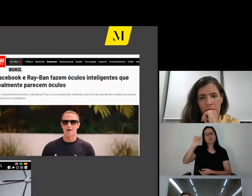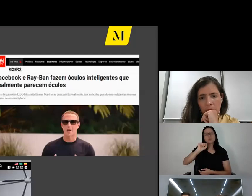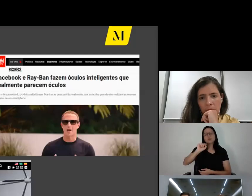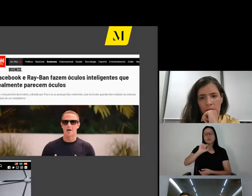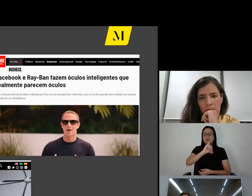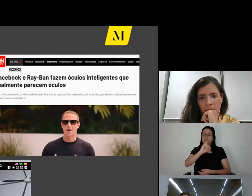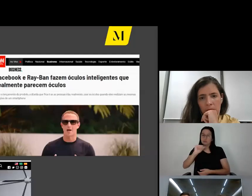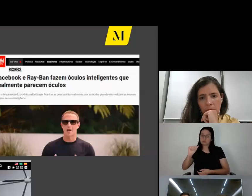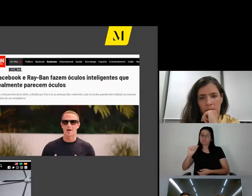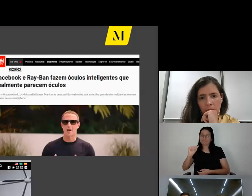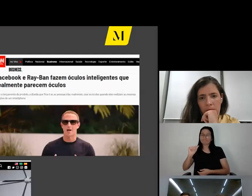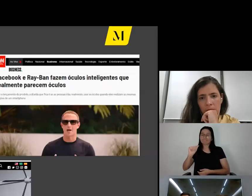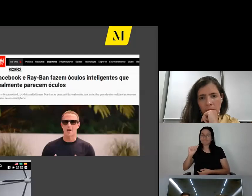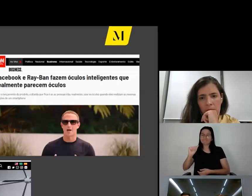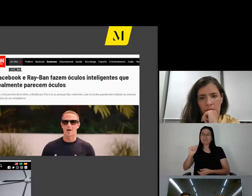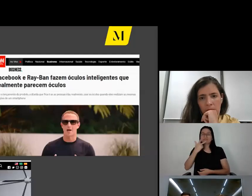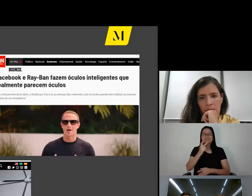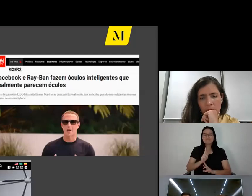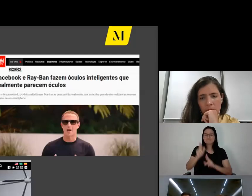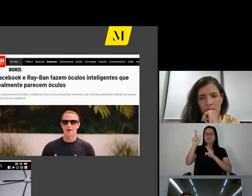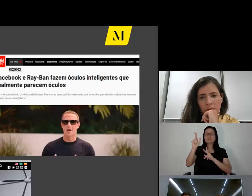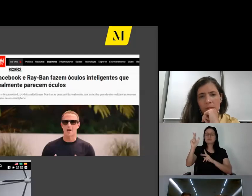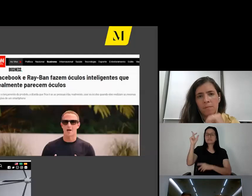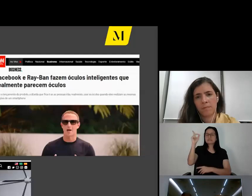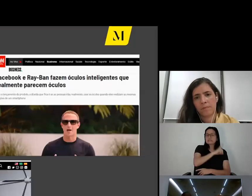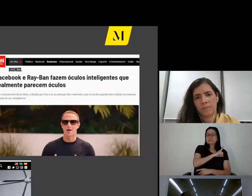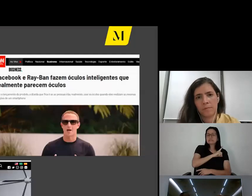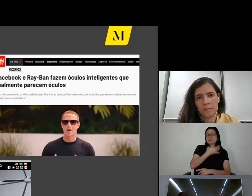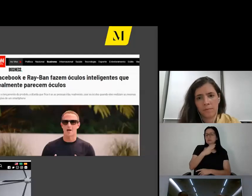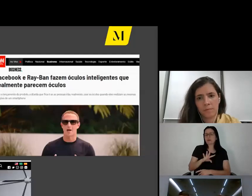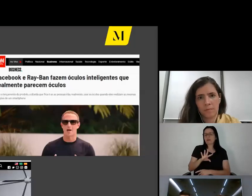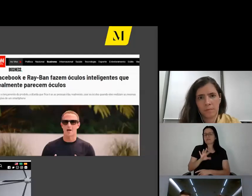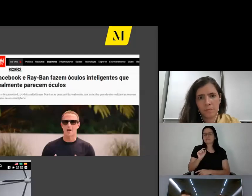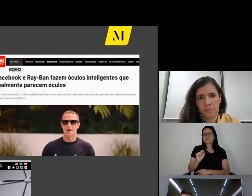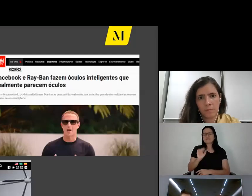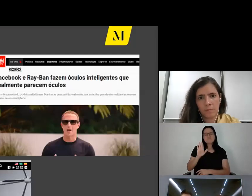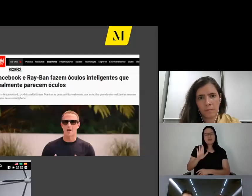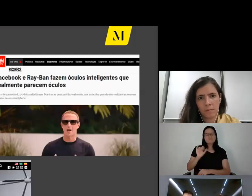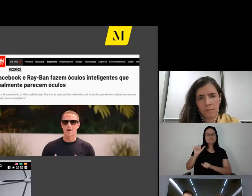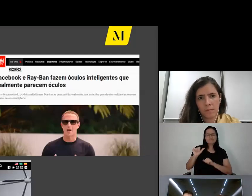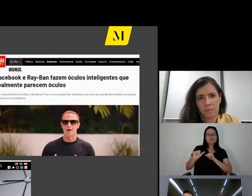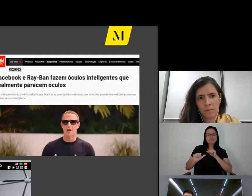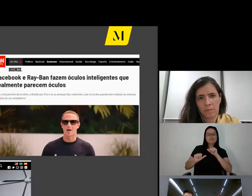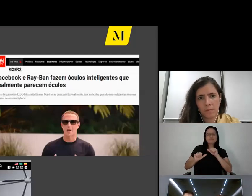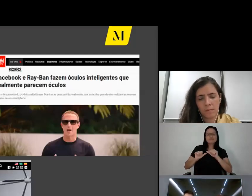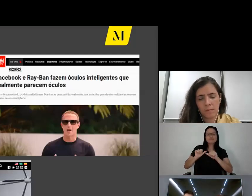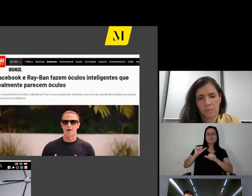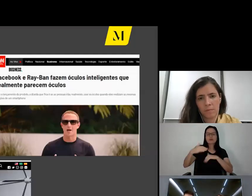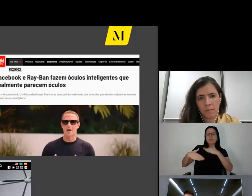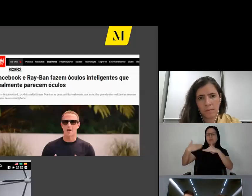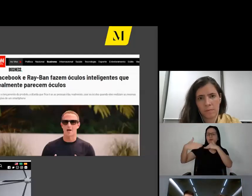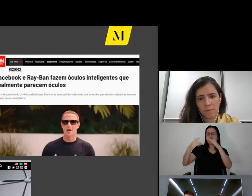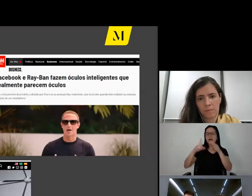parece muito distante da nossa realidade. Mas, no fim, as inovações que a gente percebe hoje na nossa sociedade